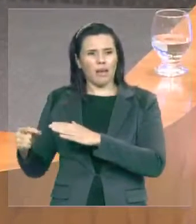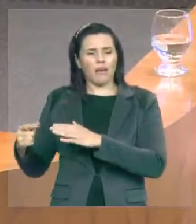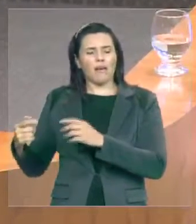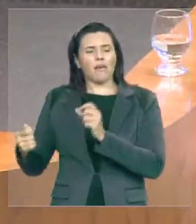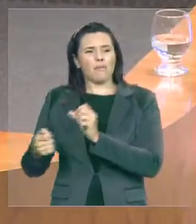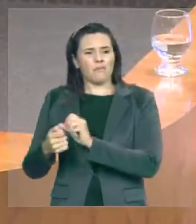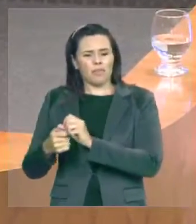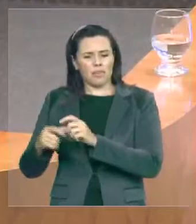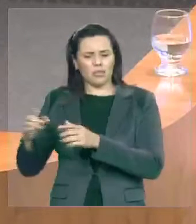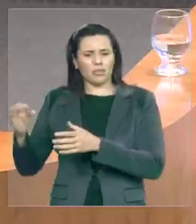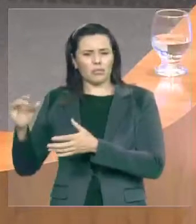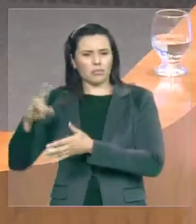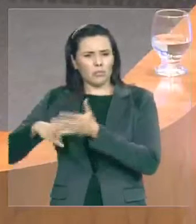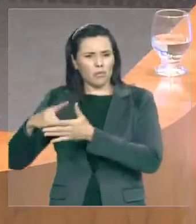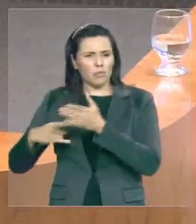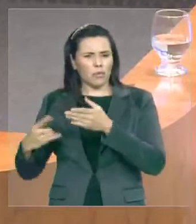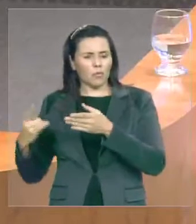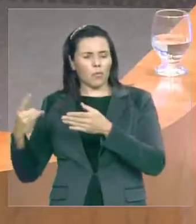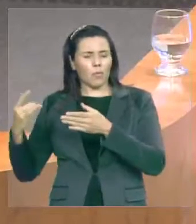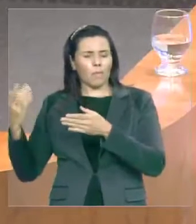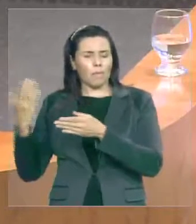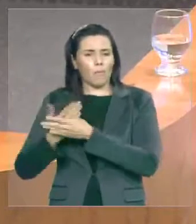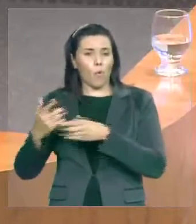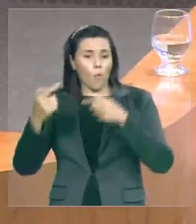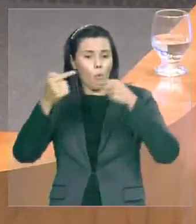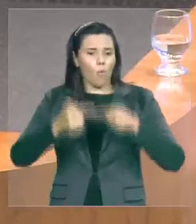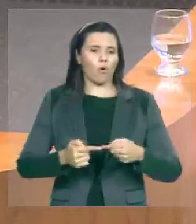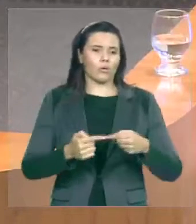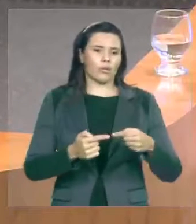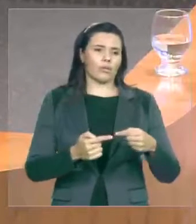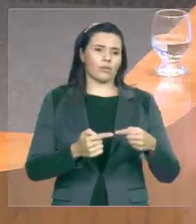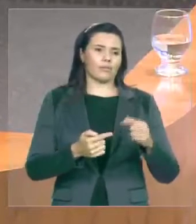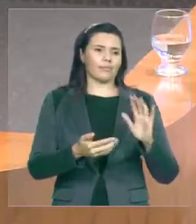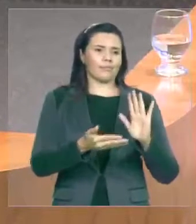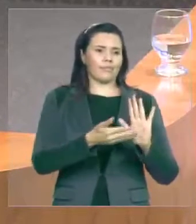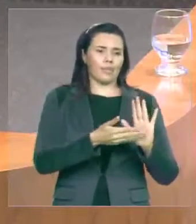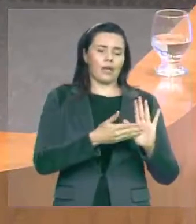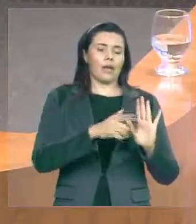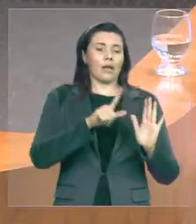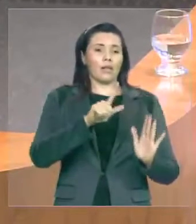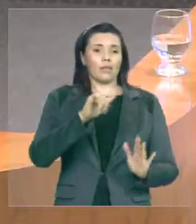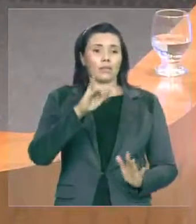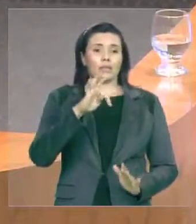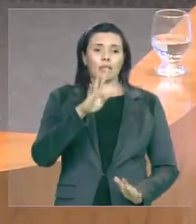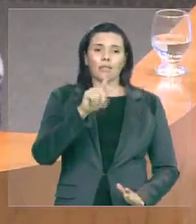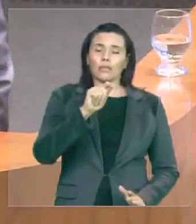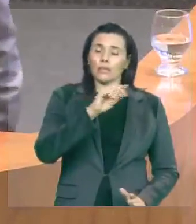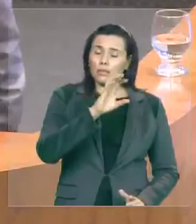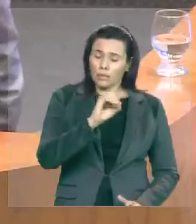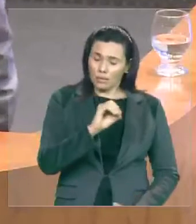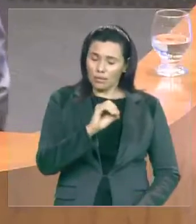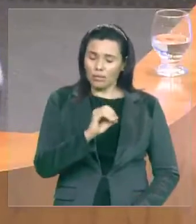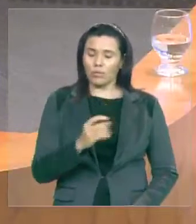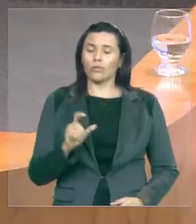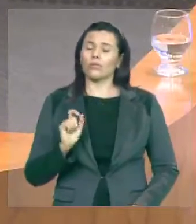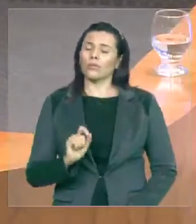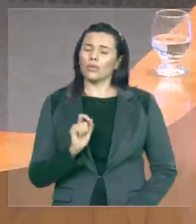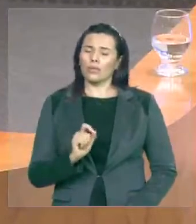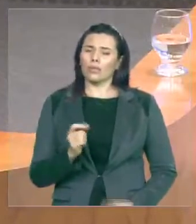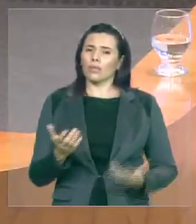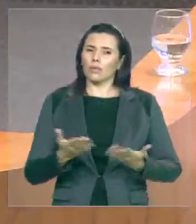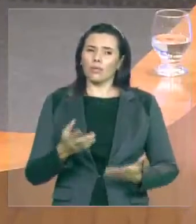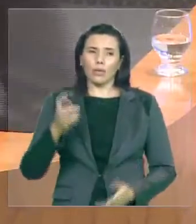de licitação do transporte público que prevê para esta quinta-feira o recebimento das propostas